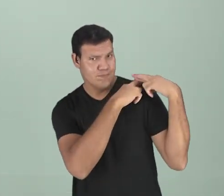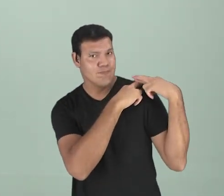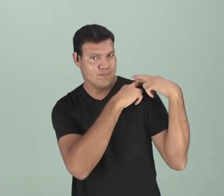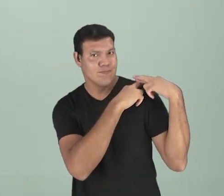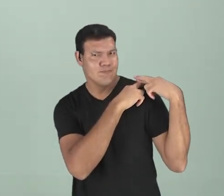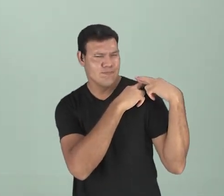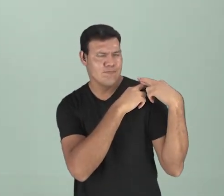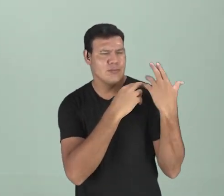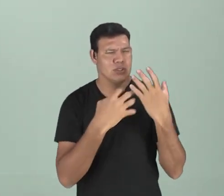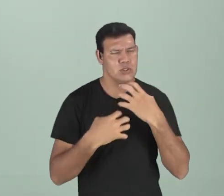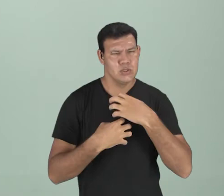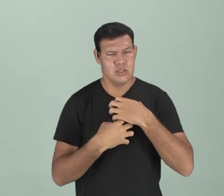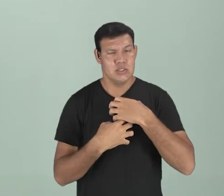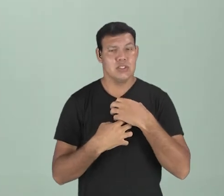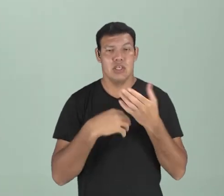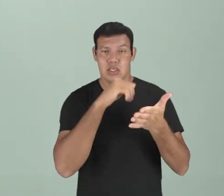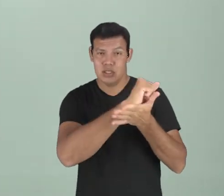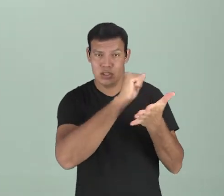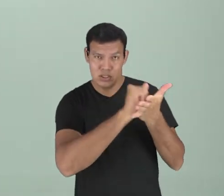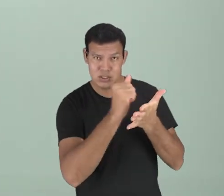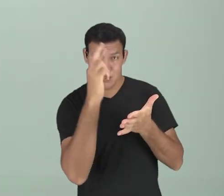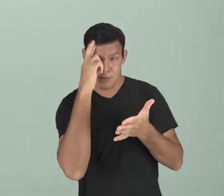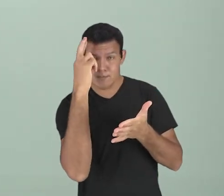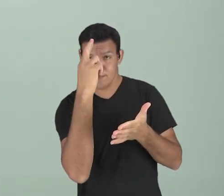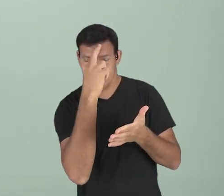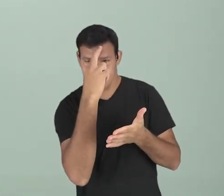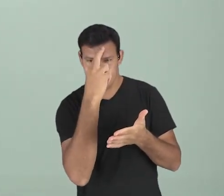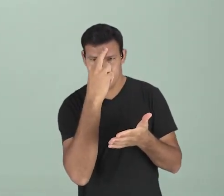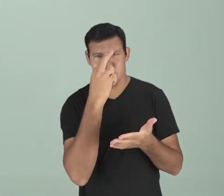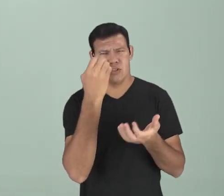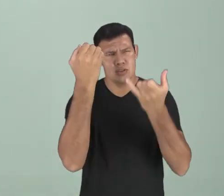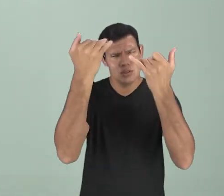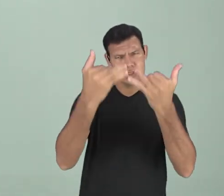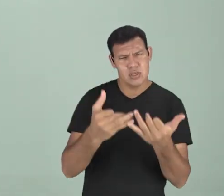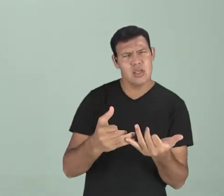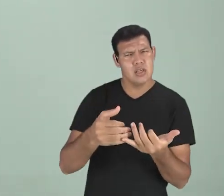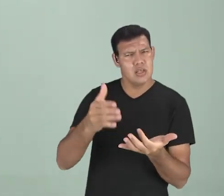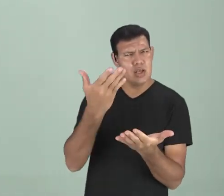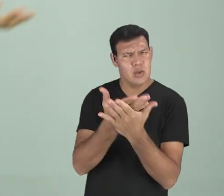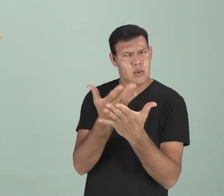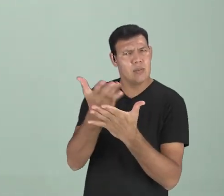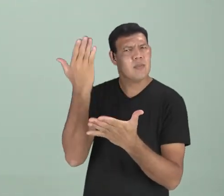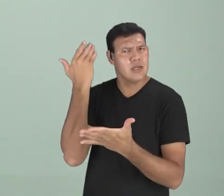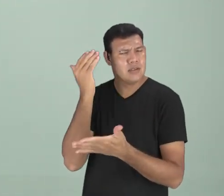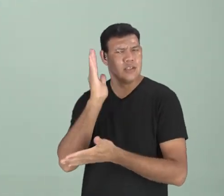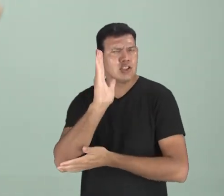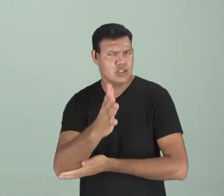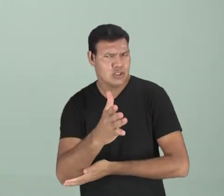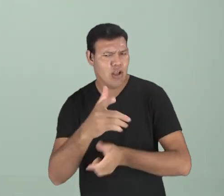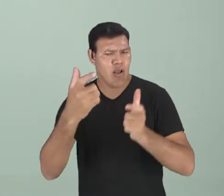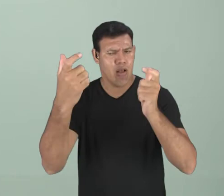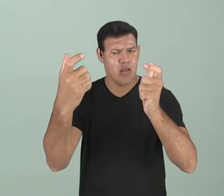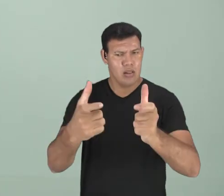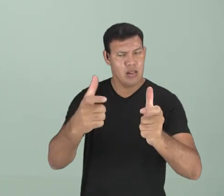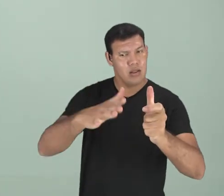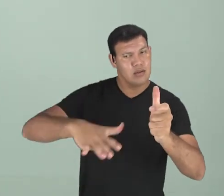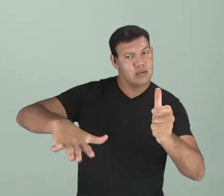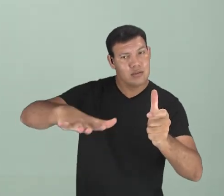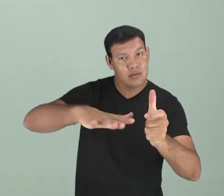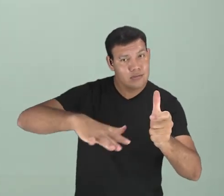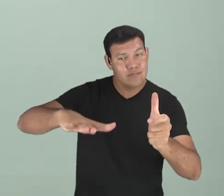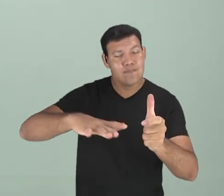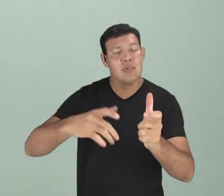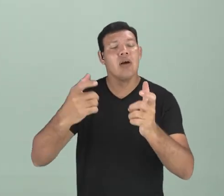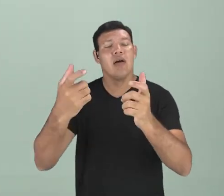forma de registro da história, que a gente já abordou em outras aulas. Então, esses espaços, esses meios, a